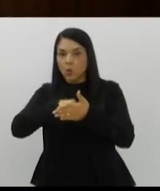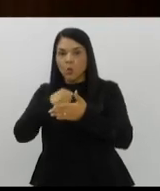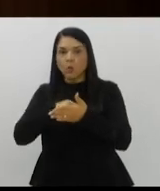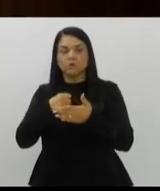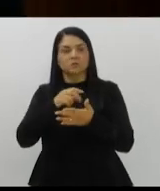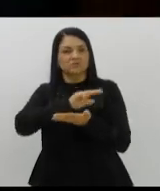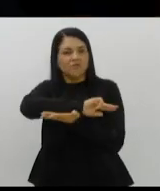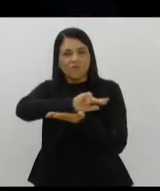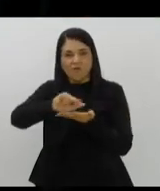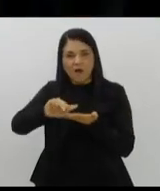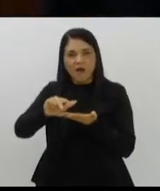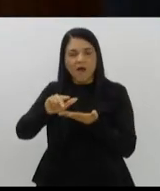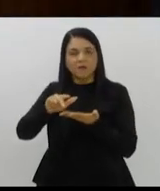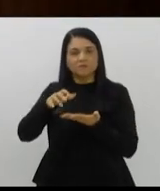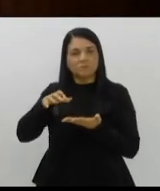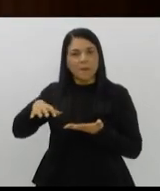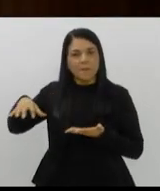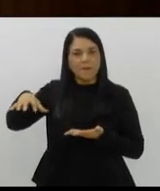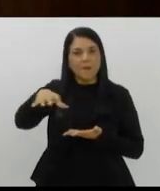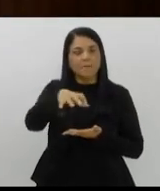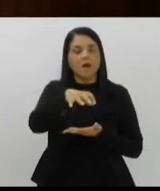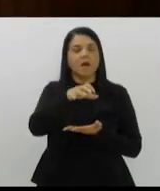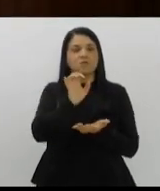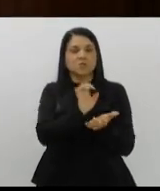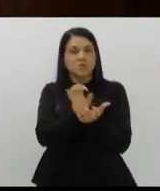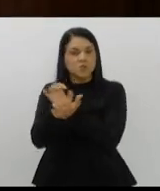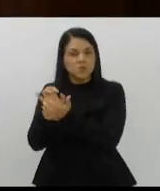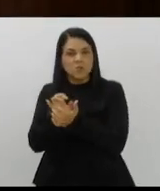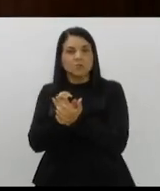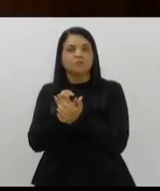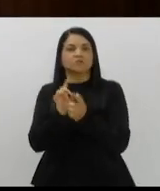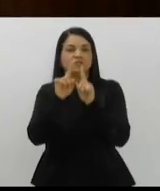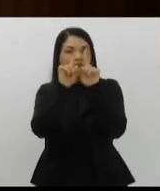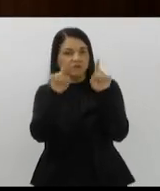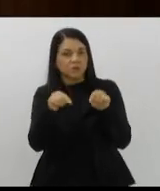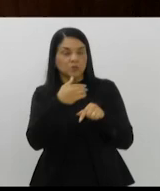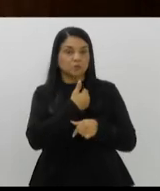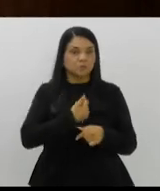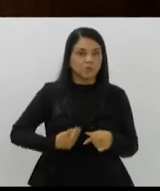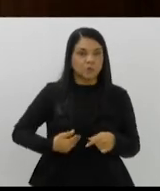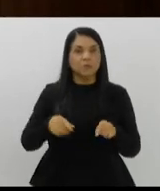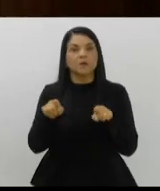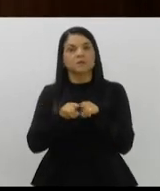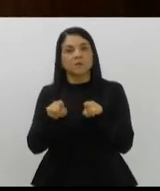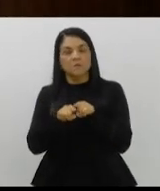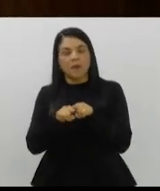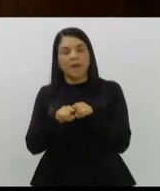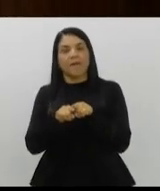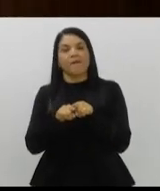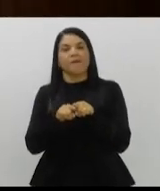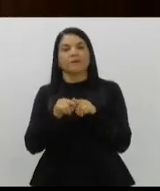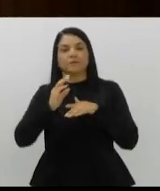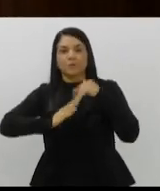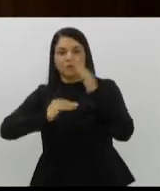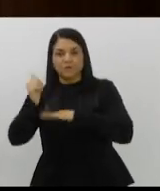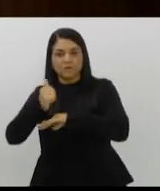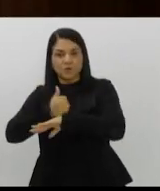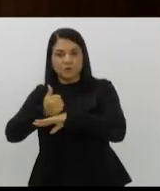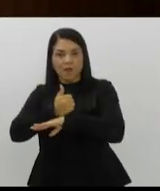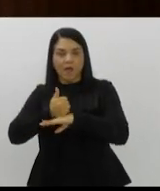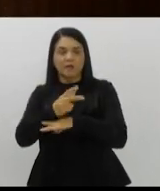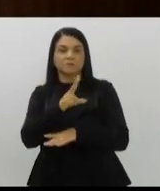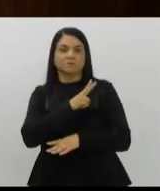especialmente de categorias da saúde, não só aquelas de servidores públicos, mas também aquelas que estão na iniciativa